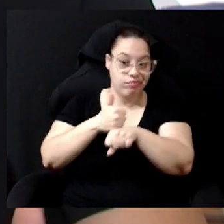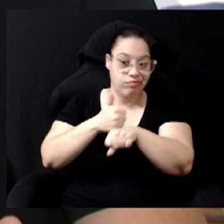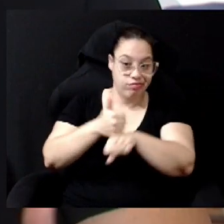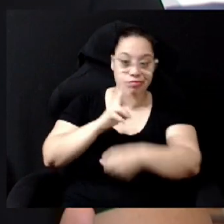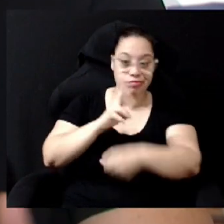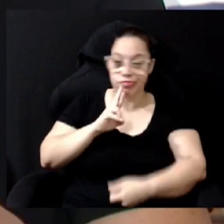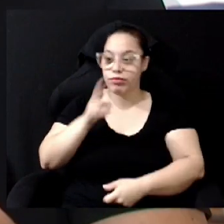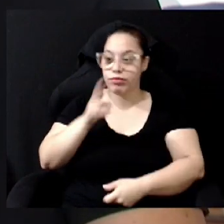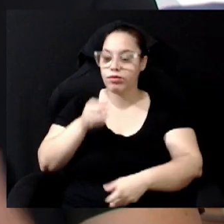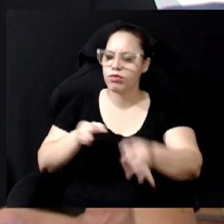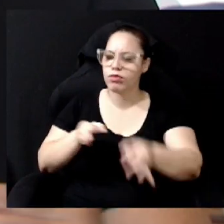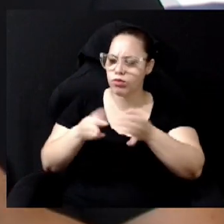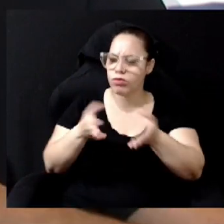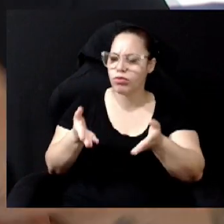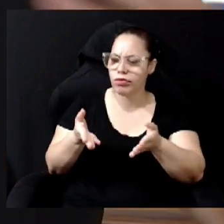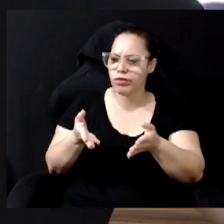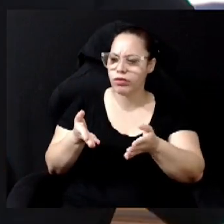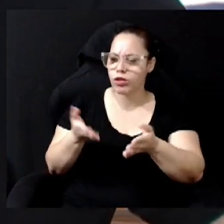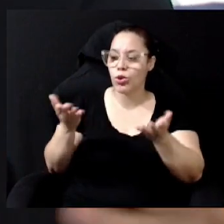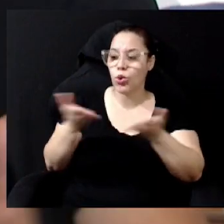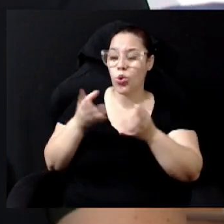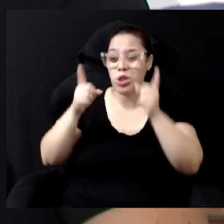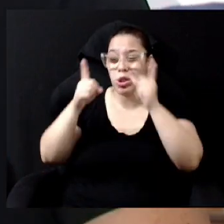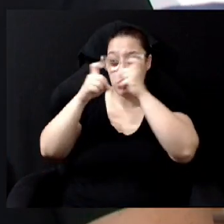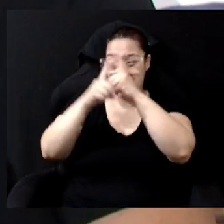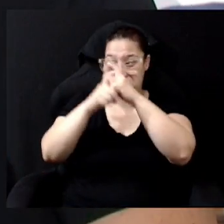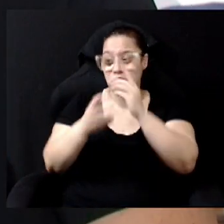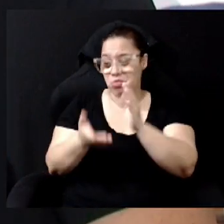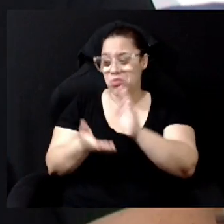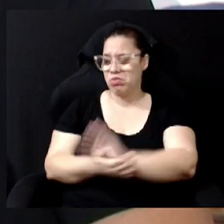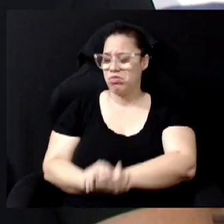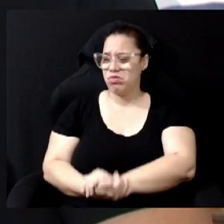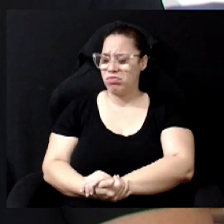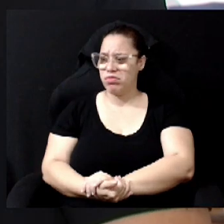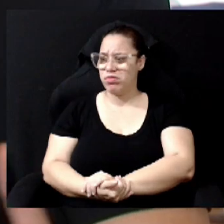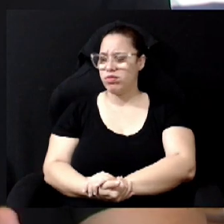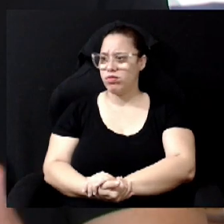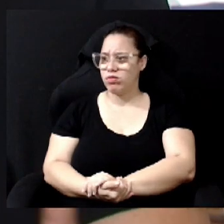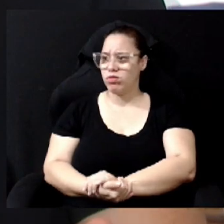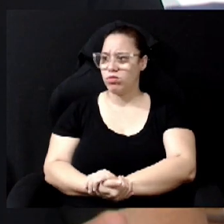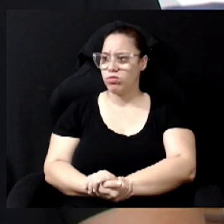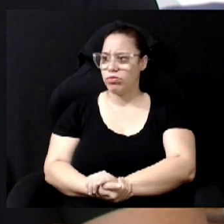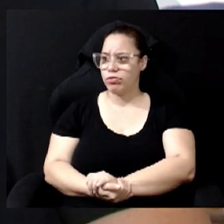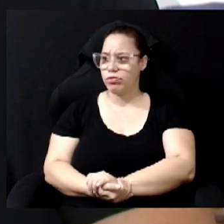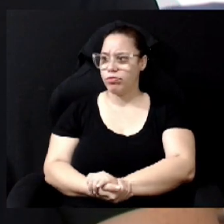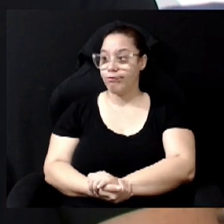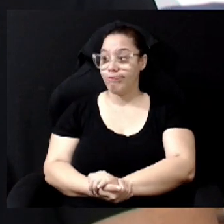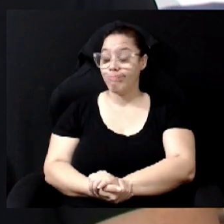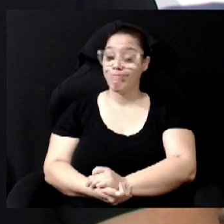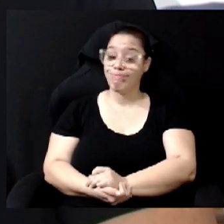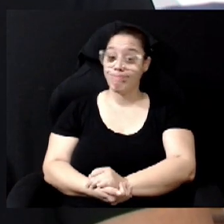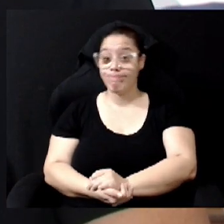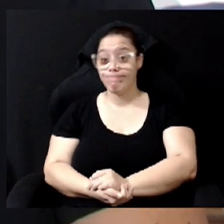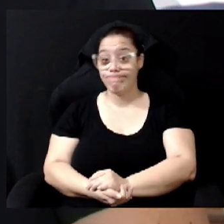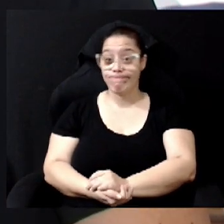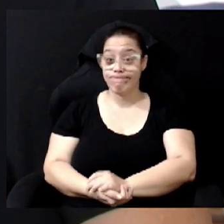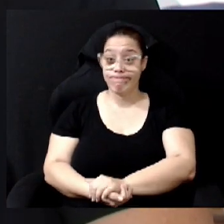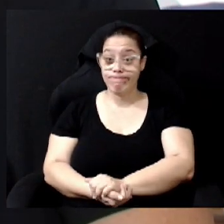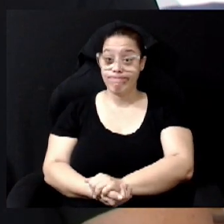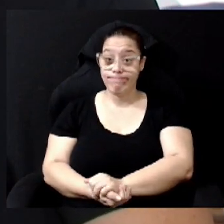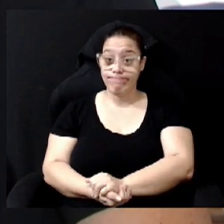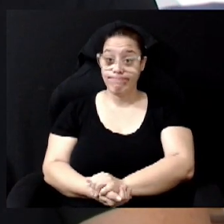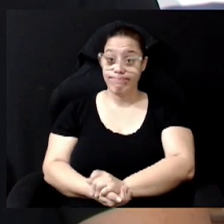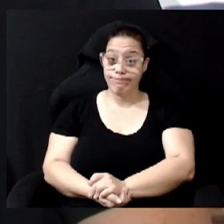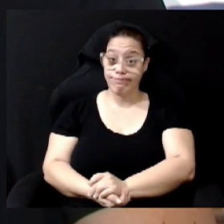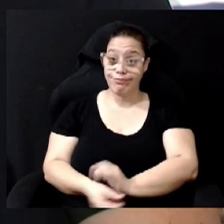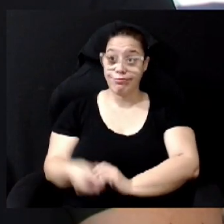organizacionais, tudo isso hoje é mais complicado e envolve uma série de dimensões que talvez a gente não tivesse que lidar no passado.